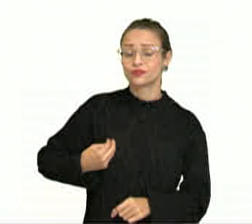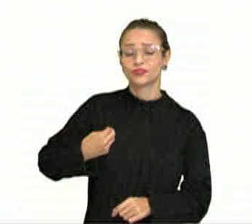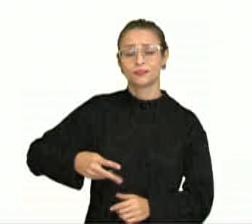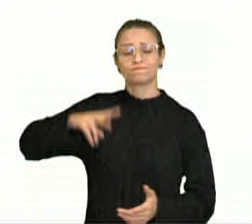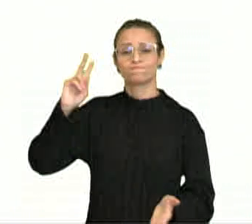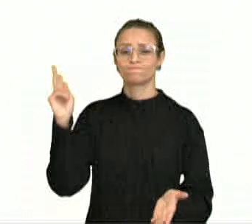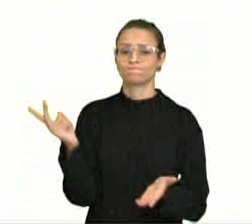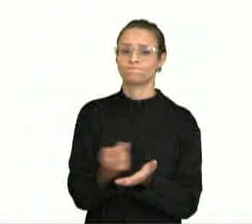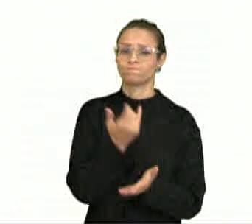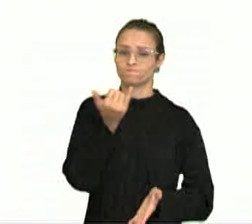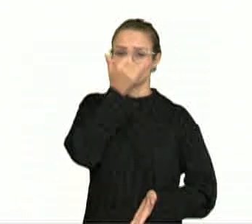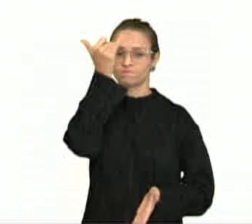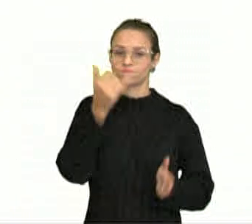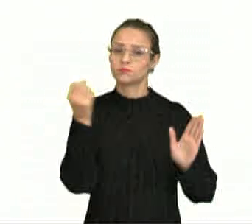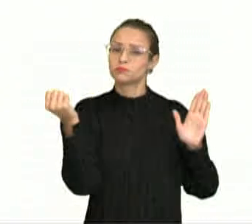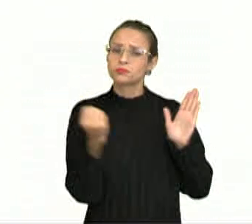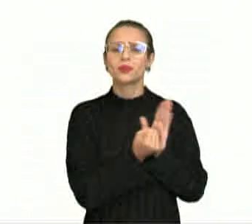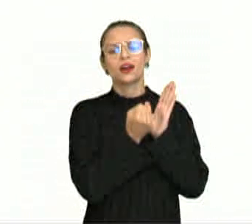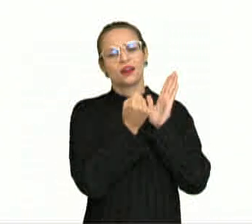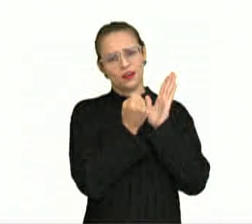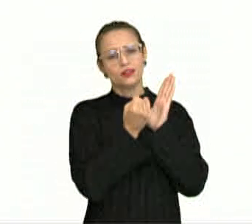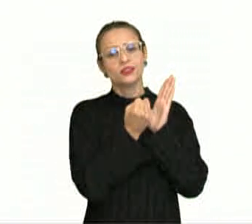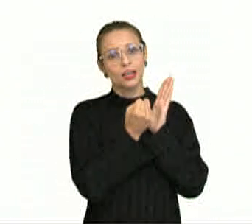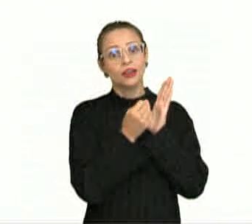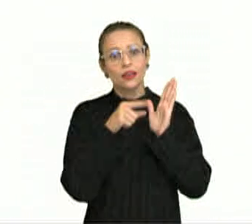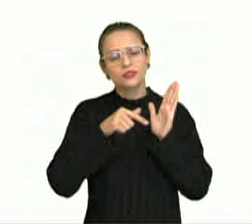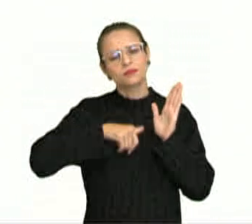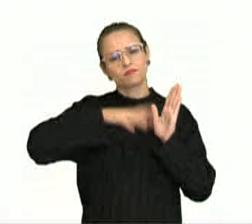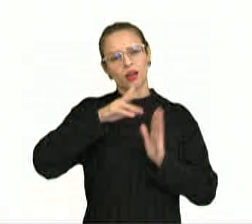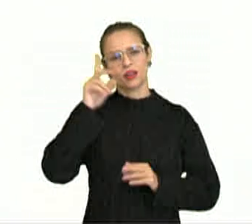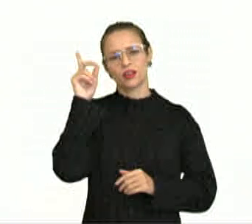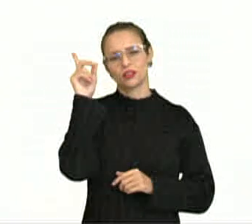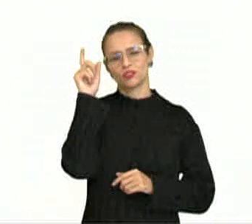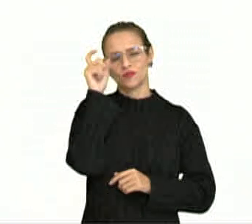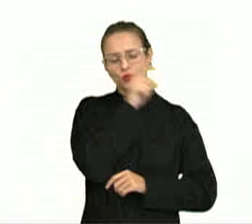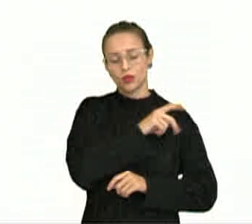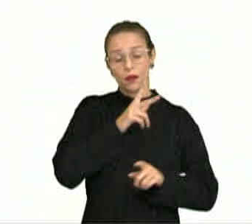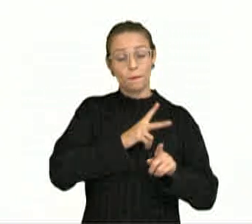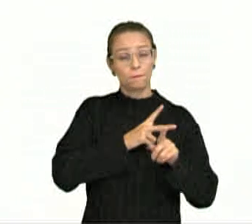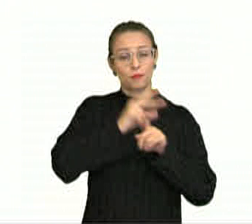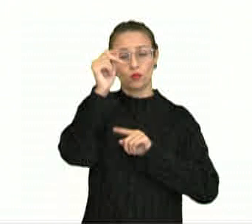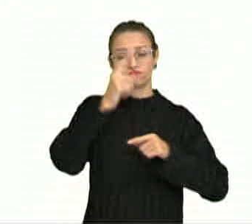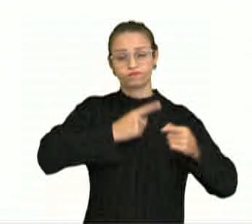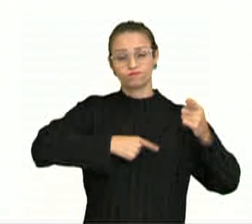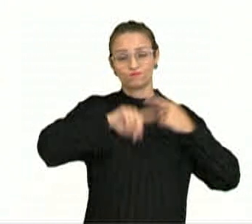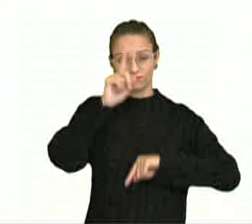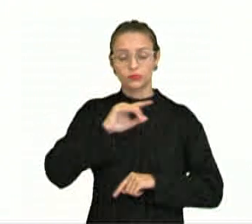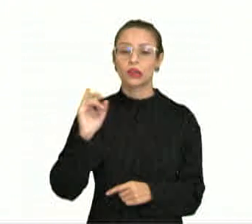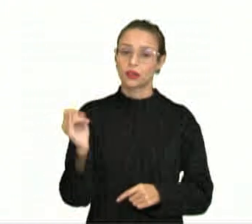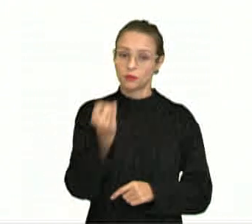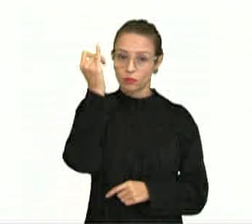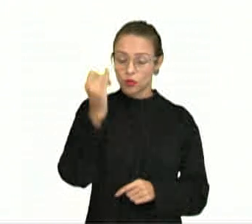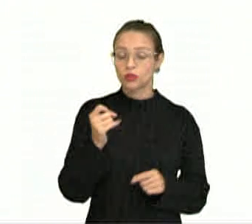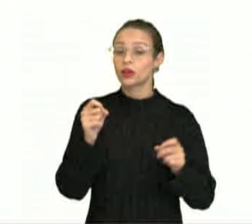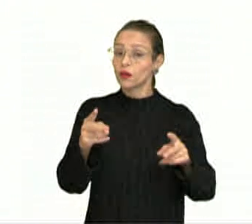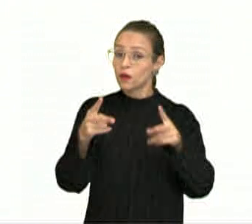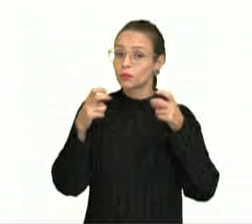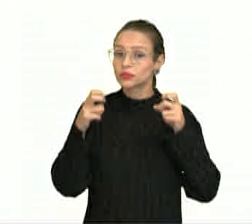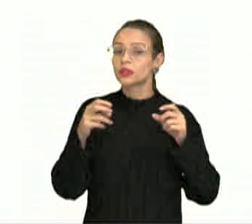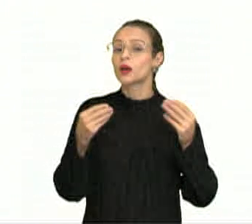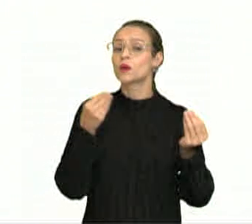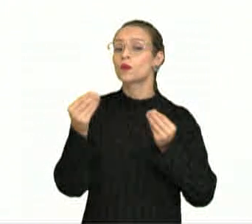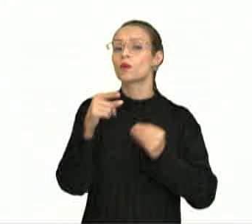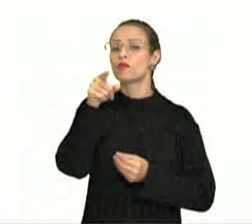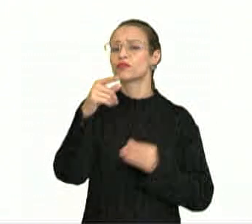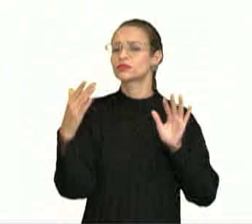fatalidades que nos marcam de maneira mais profunda, gerando maior dificuldade em superá-las. É importante observar, portanto, como você